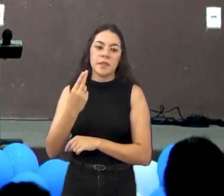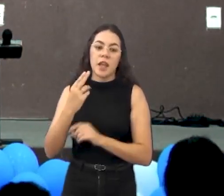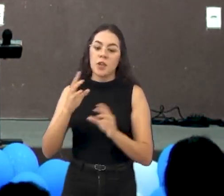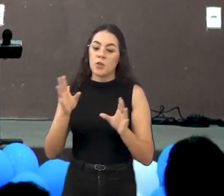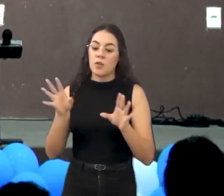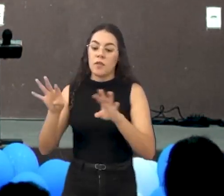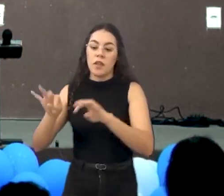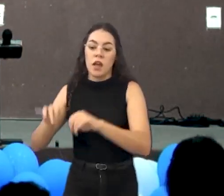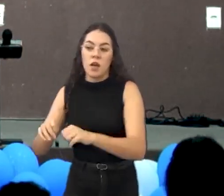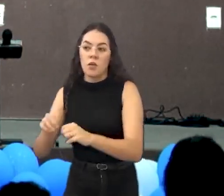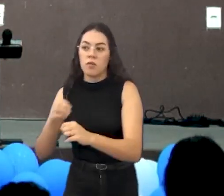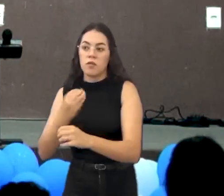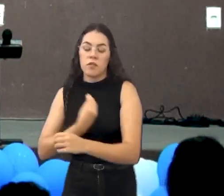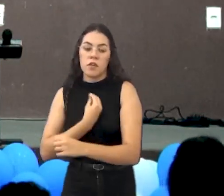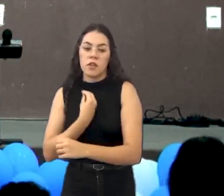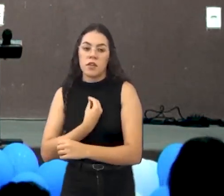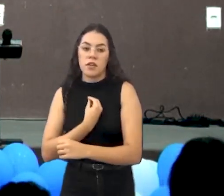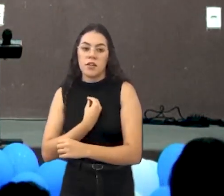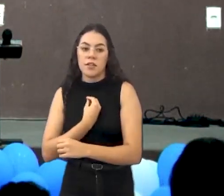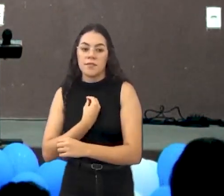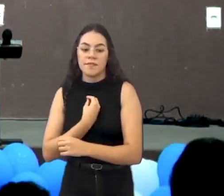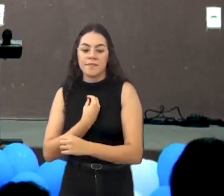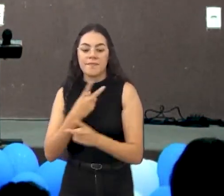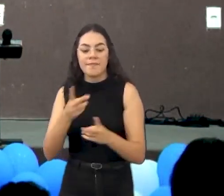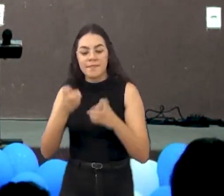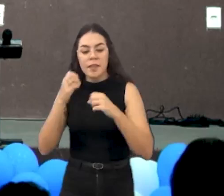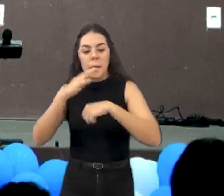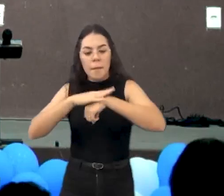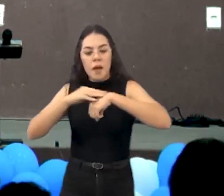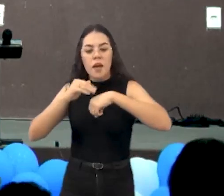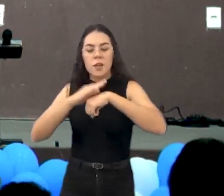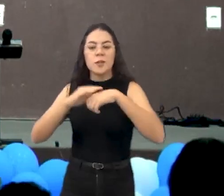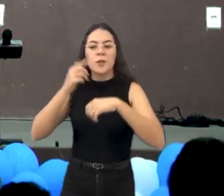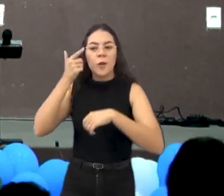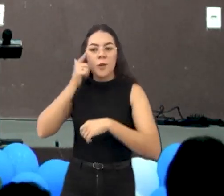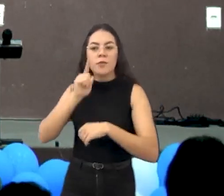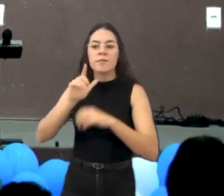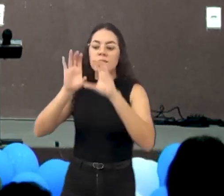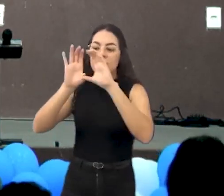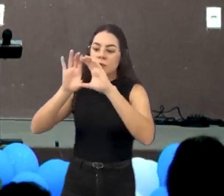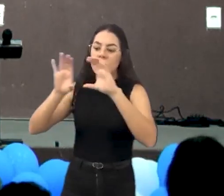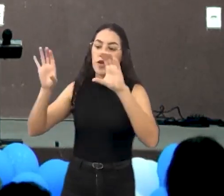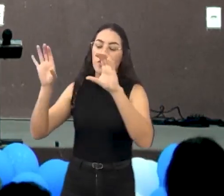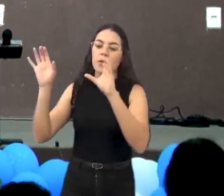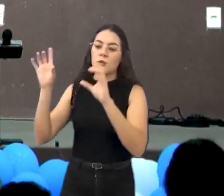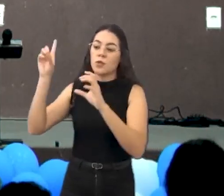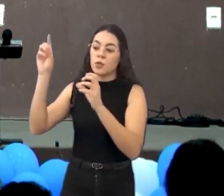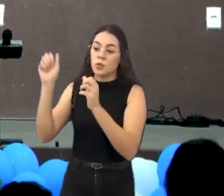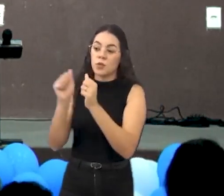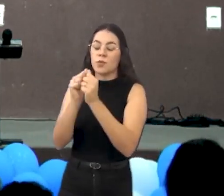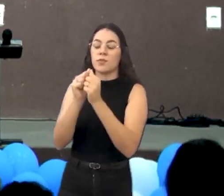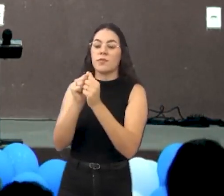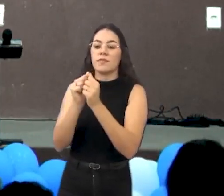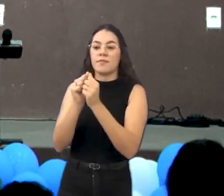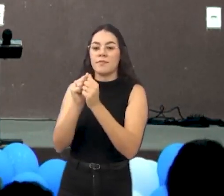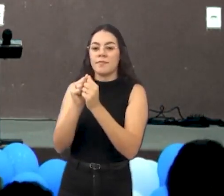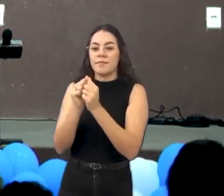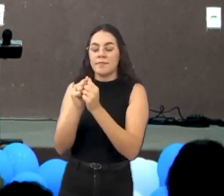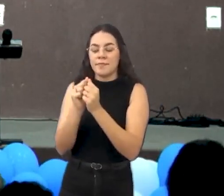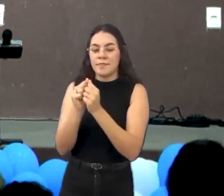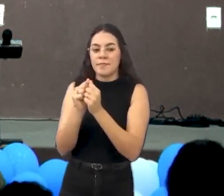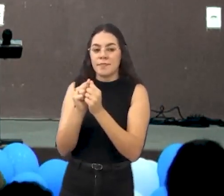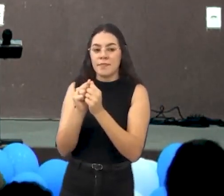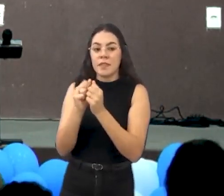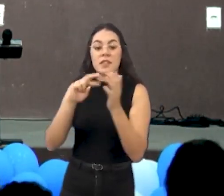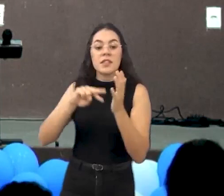de suas vidas, serão vistos como mansos que herdarão a terra com o Senhor, no reino do seu Filho.